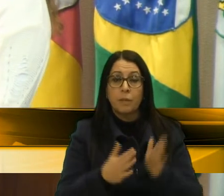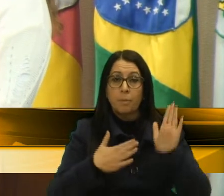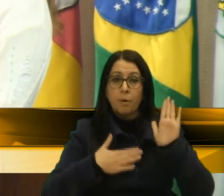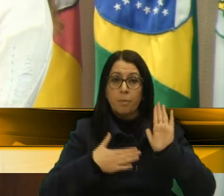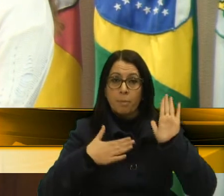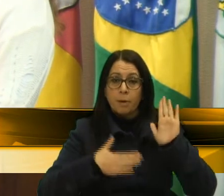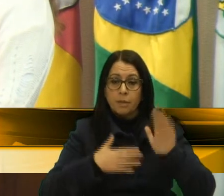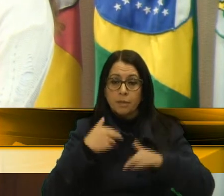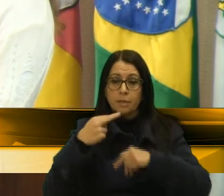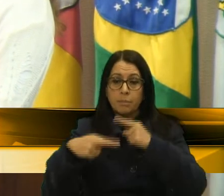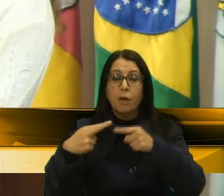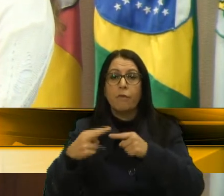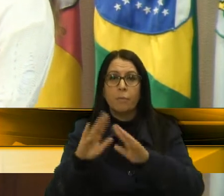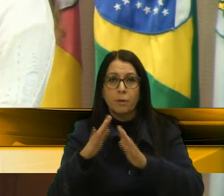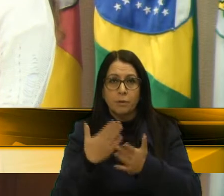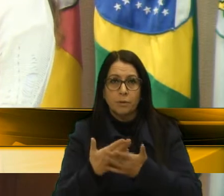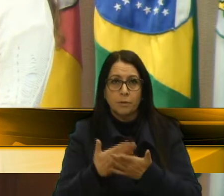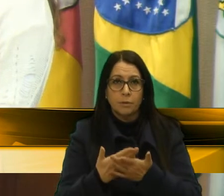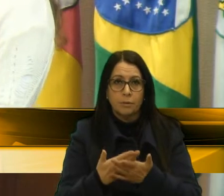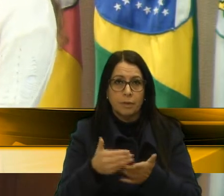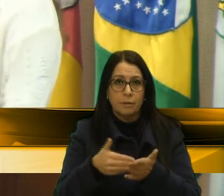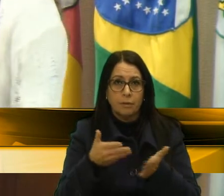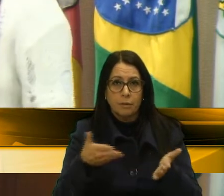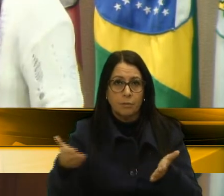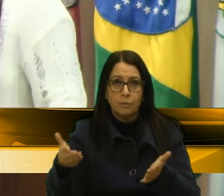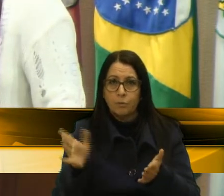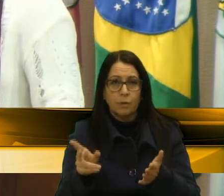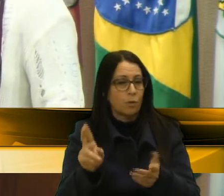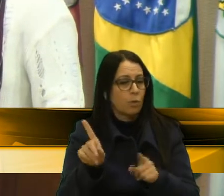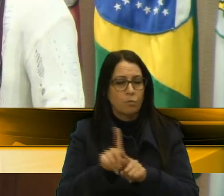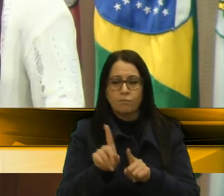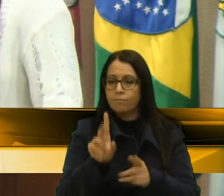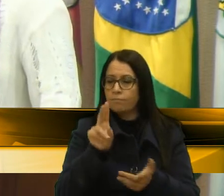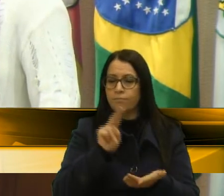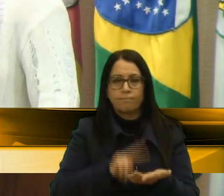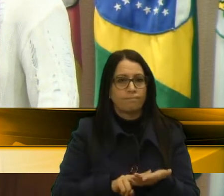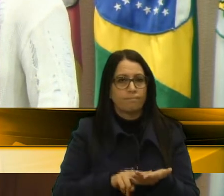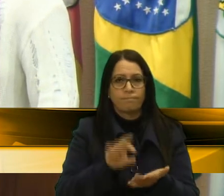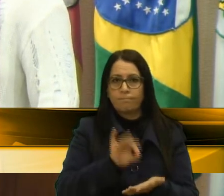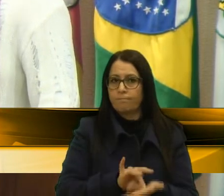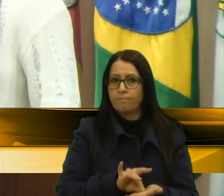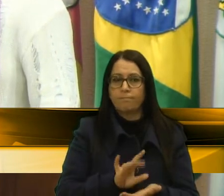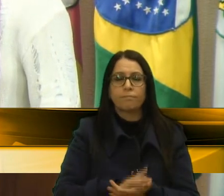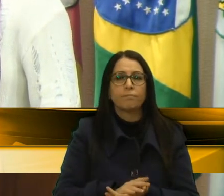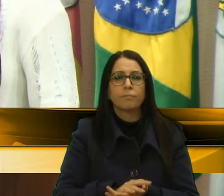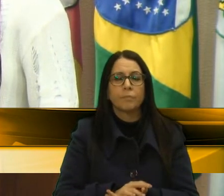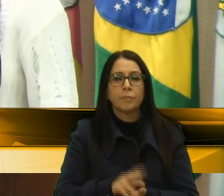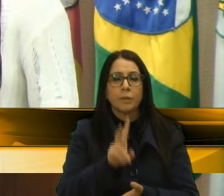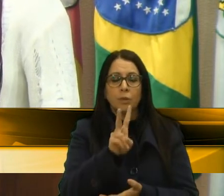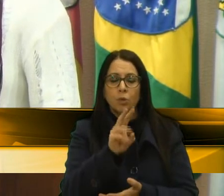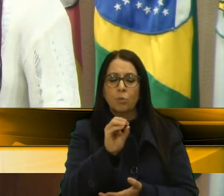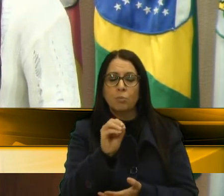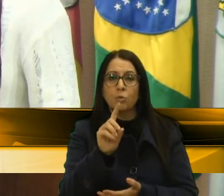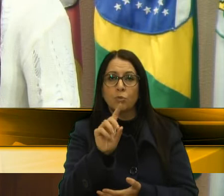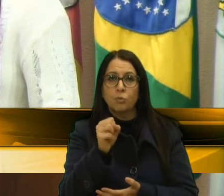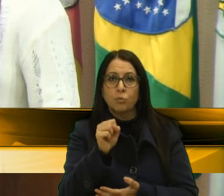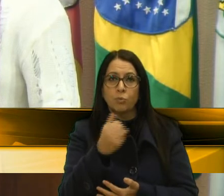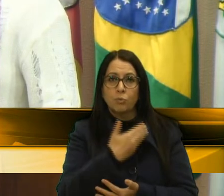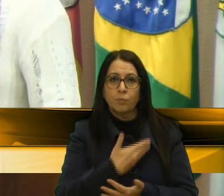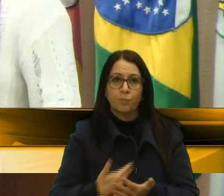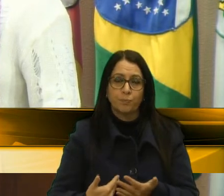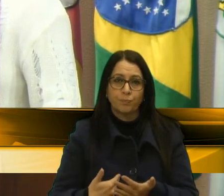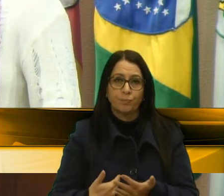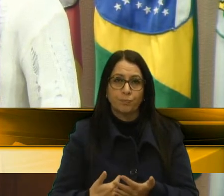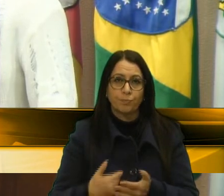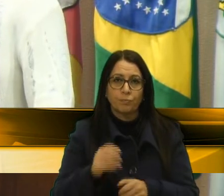de reforma que até então não se cumpriram. Em 2018, o governo, então,